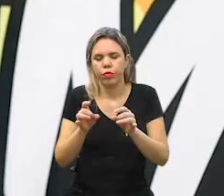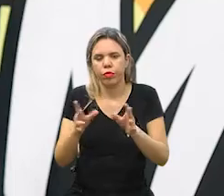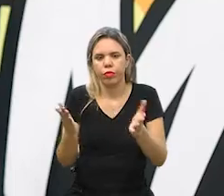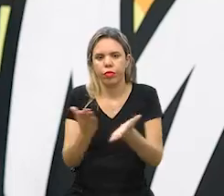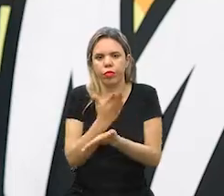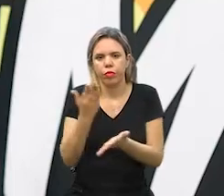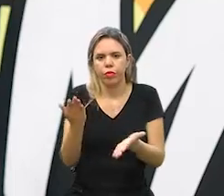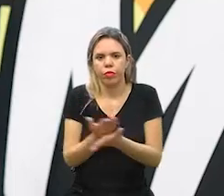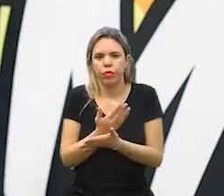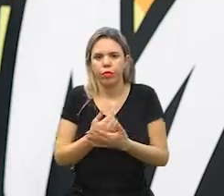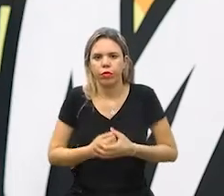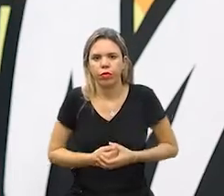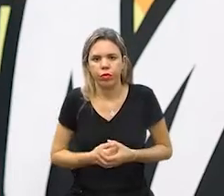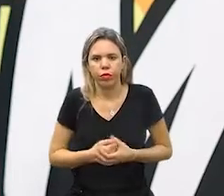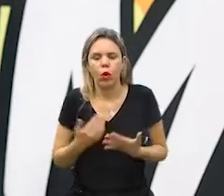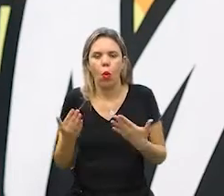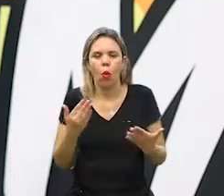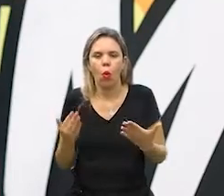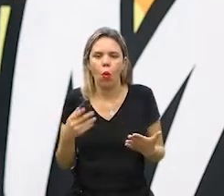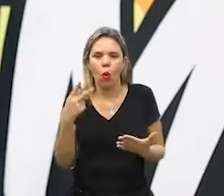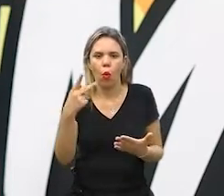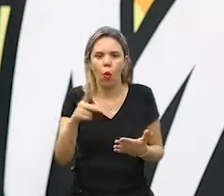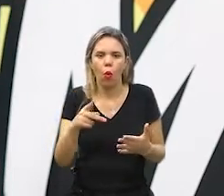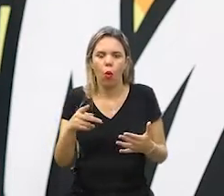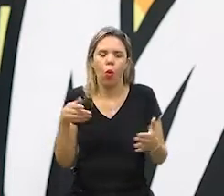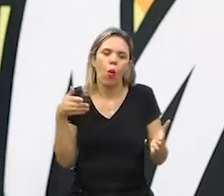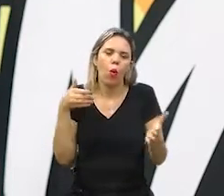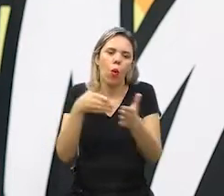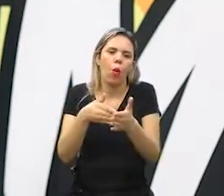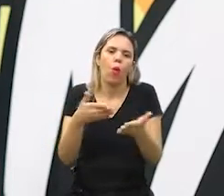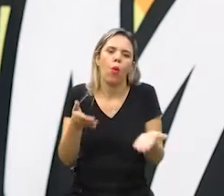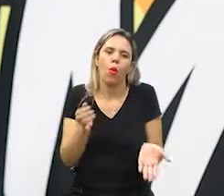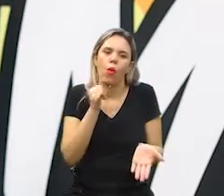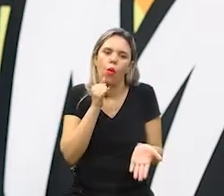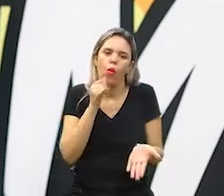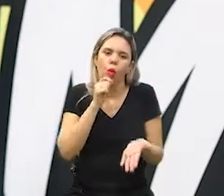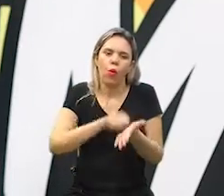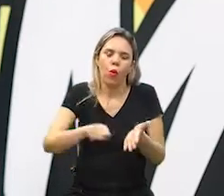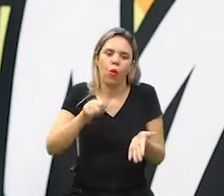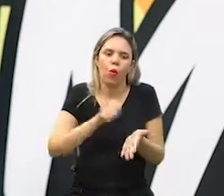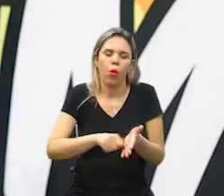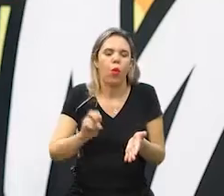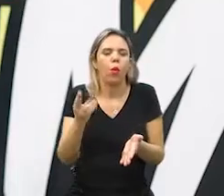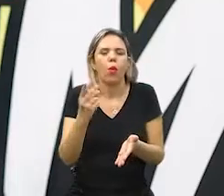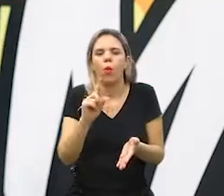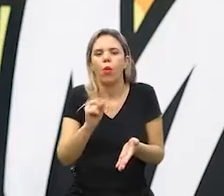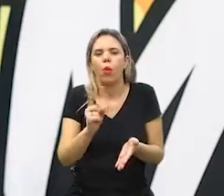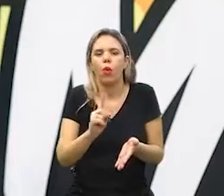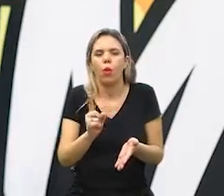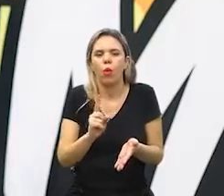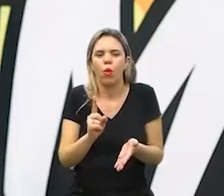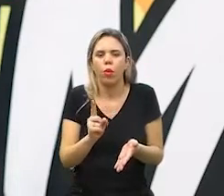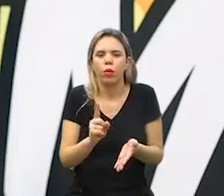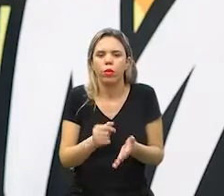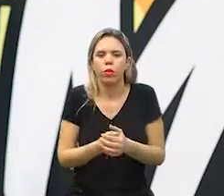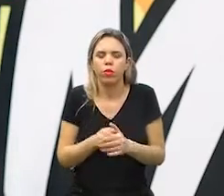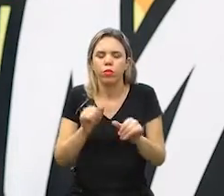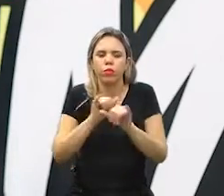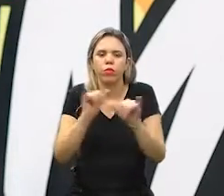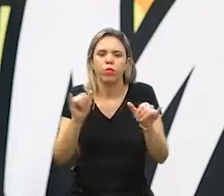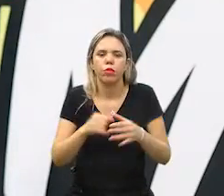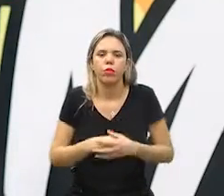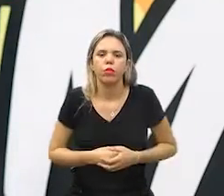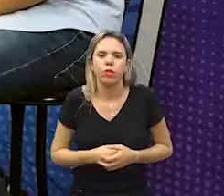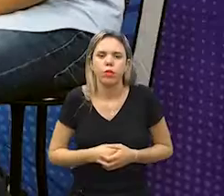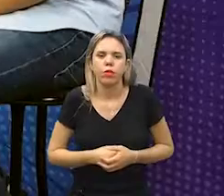livro. Então, qual é o seu maior obstáculo aí? Está na escrita ou não? Está na parte de